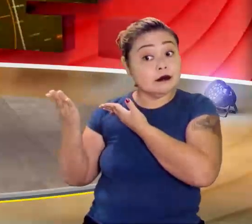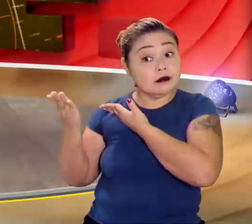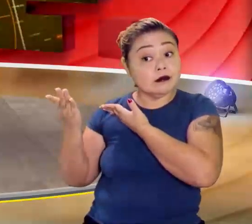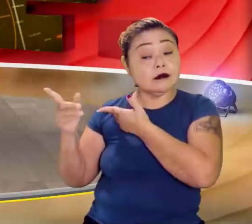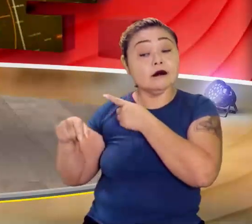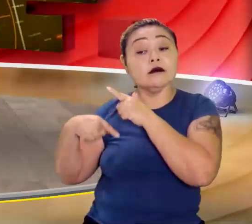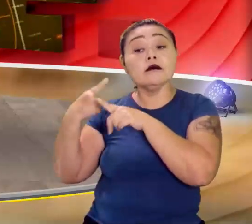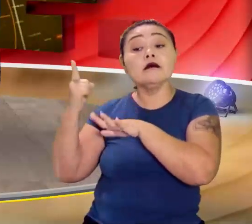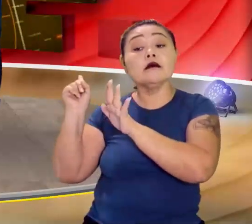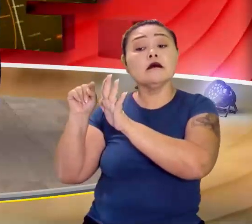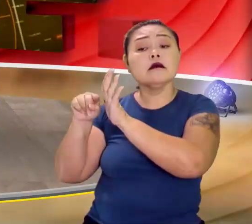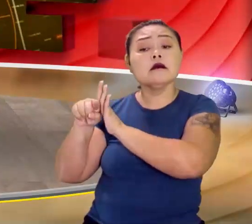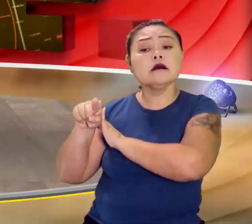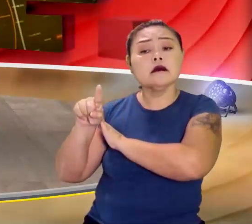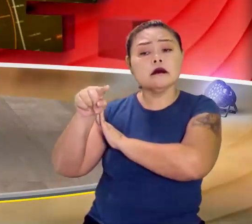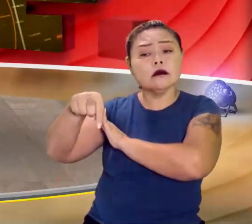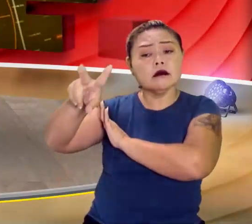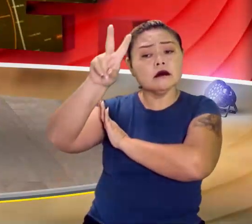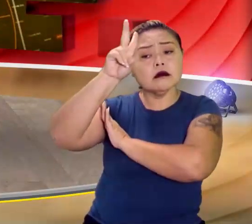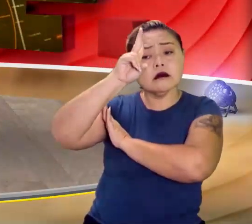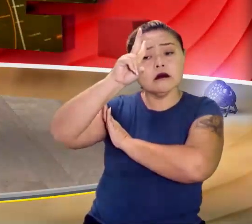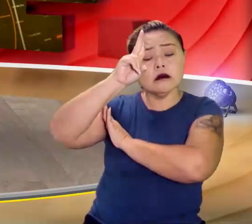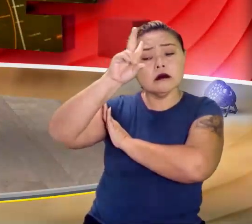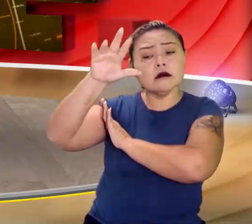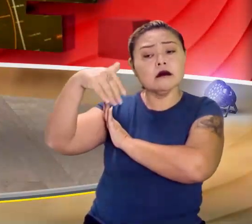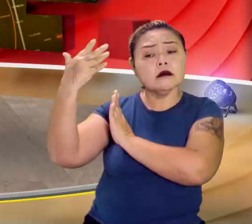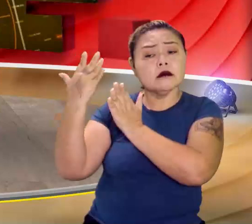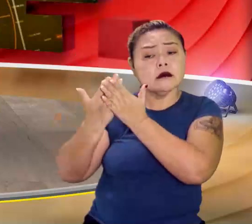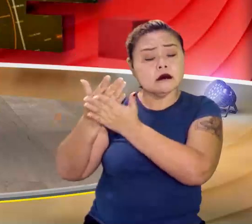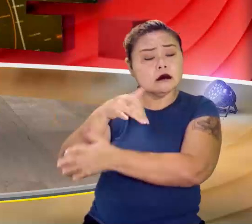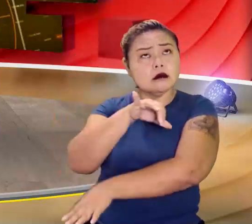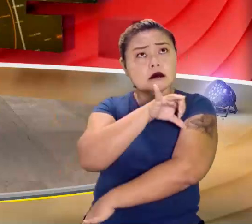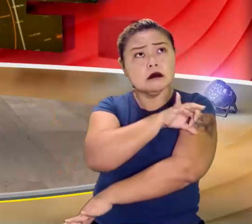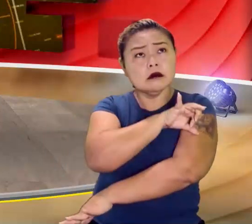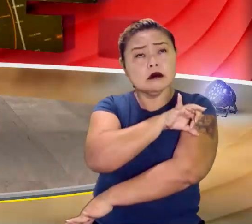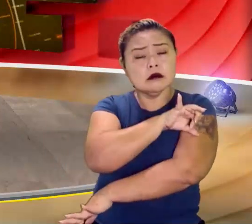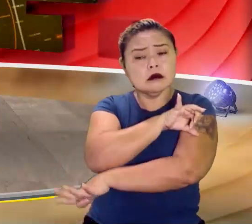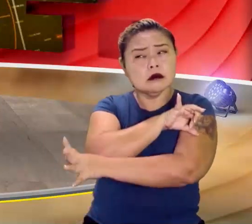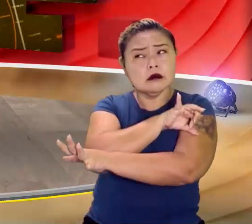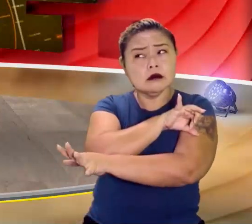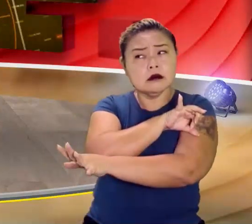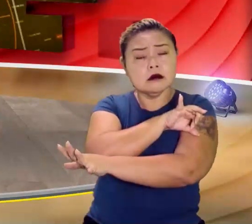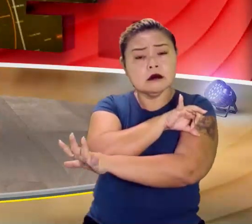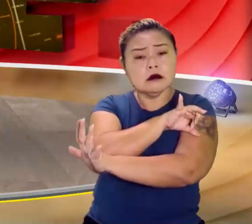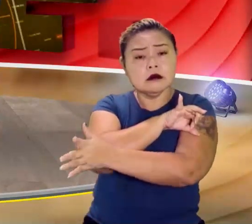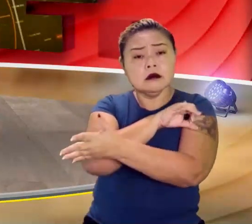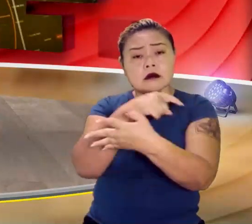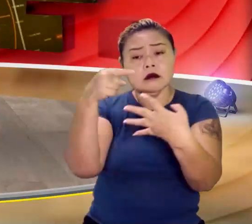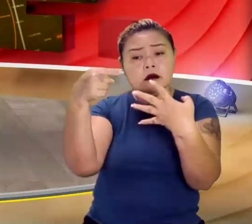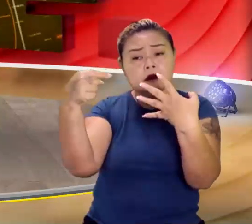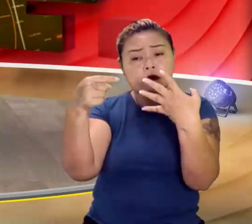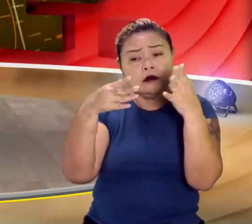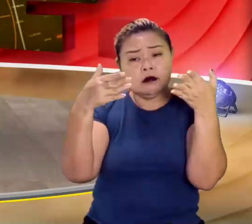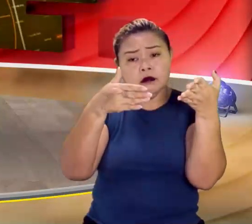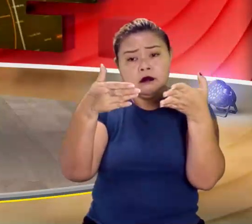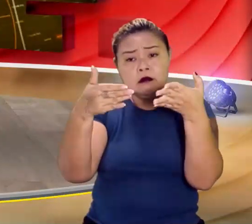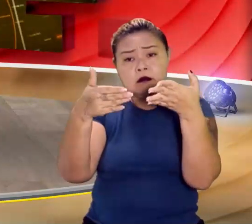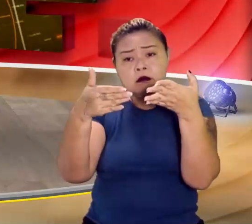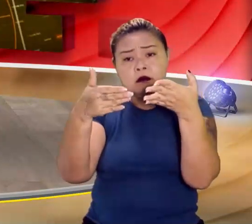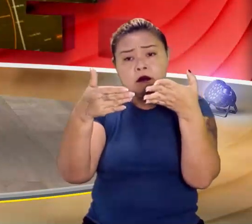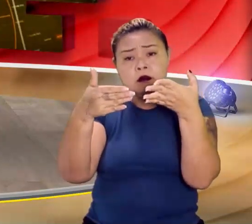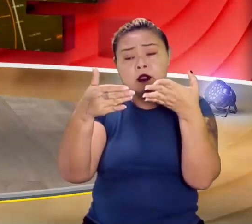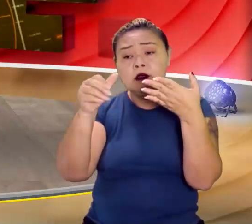sempre aquela pergunta, né? Você lembra quando você estudou no 9º ano, a gente estuda as propriedades, bem específico.